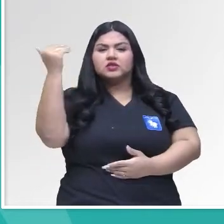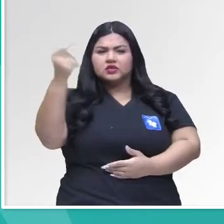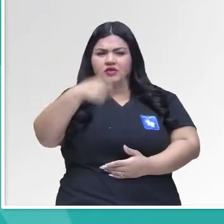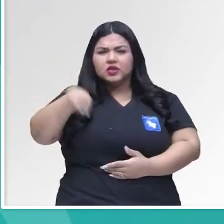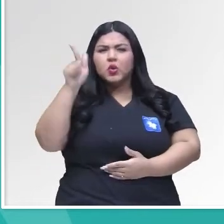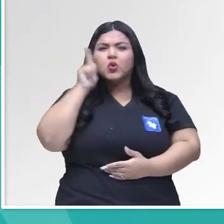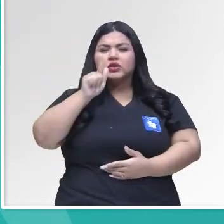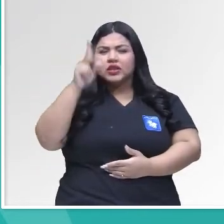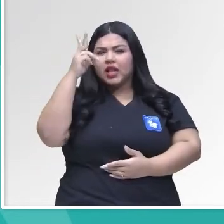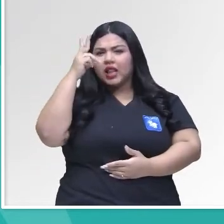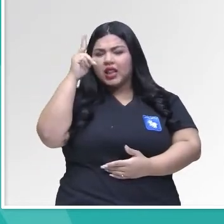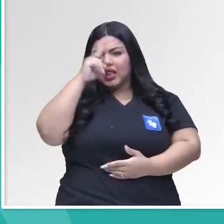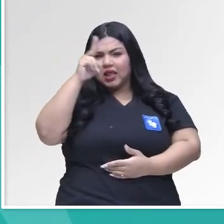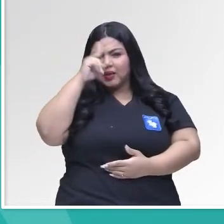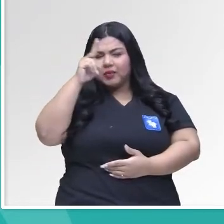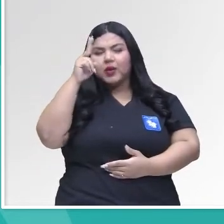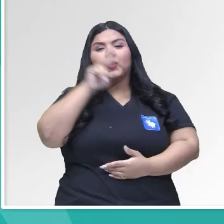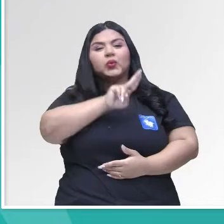conseguiu lembrar o nome.